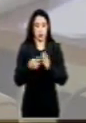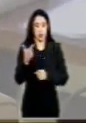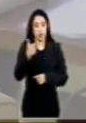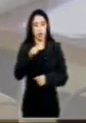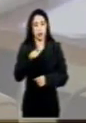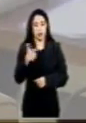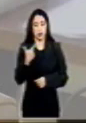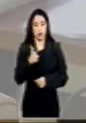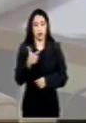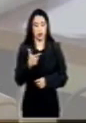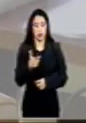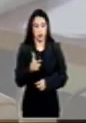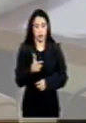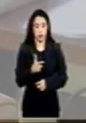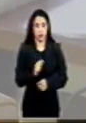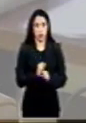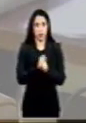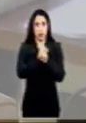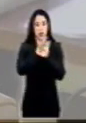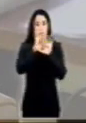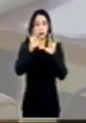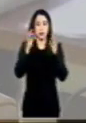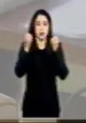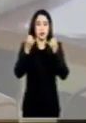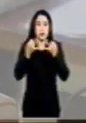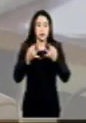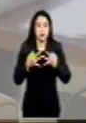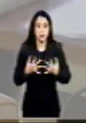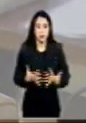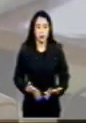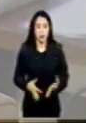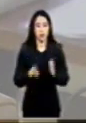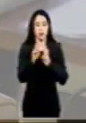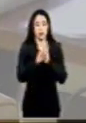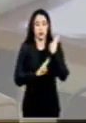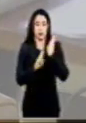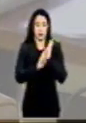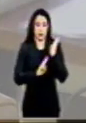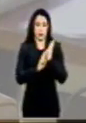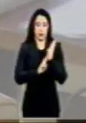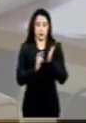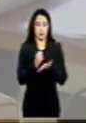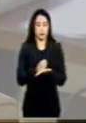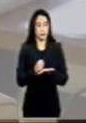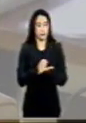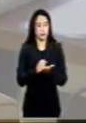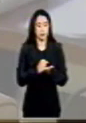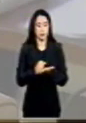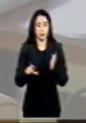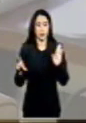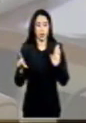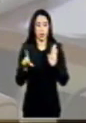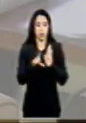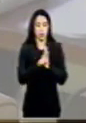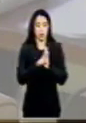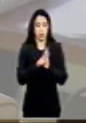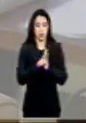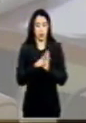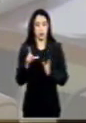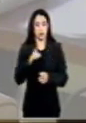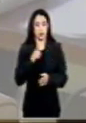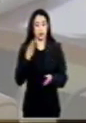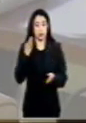não derivem explícita ou implicitamente de regra ou princípio na lei fundamental. Isso está na ação